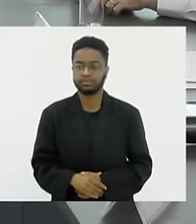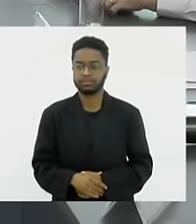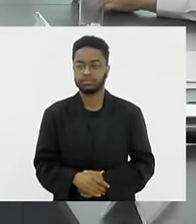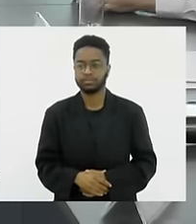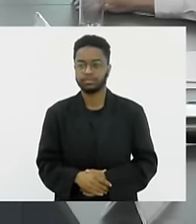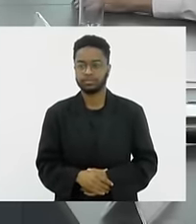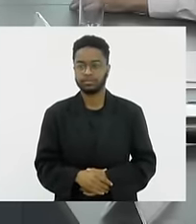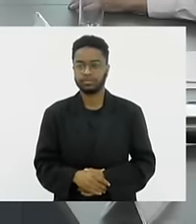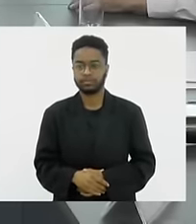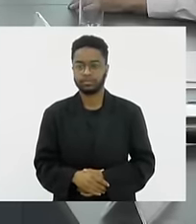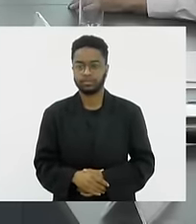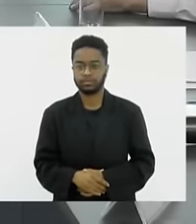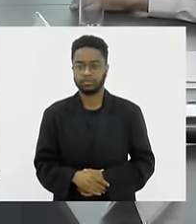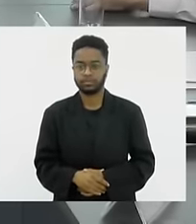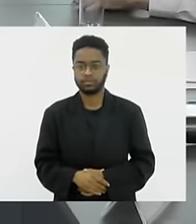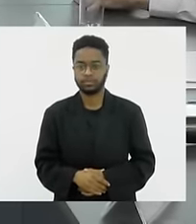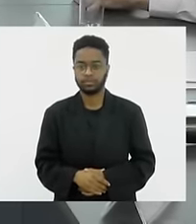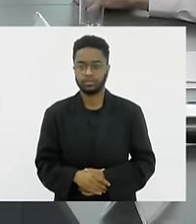Presidente,